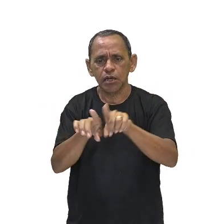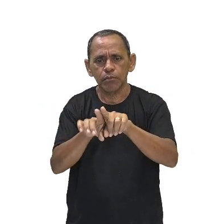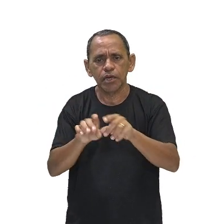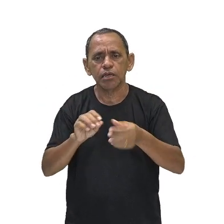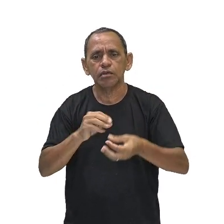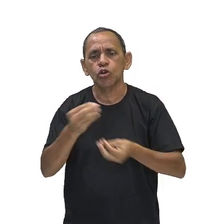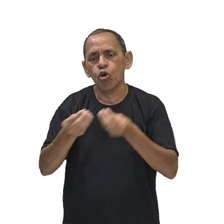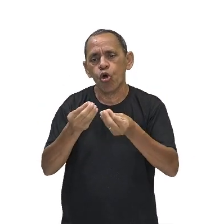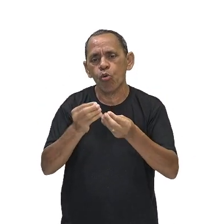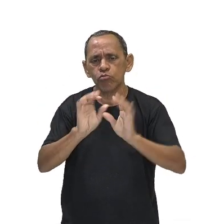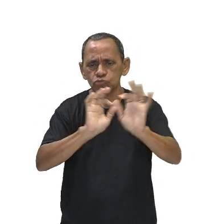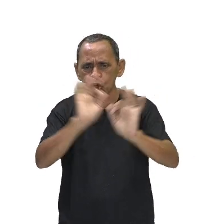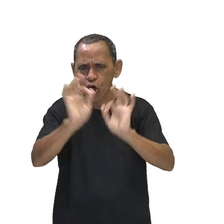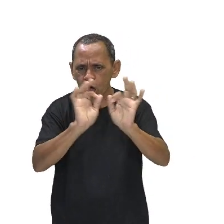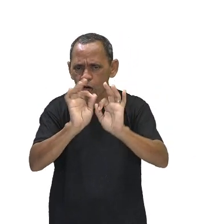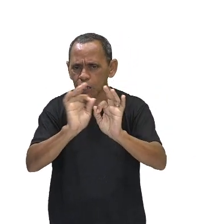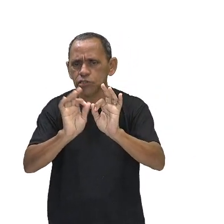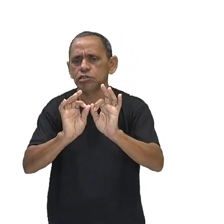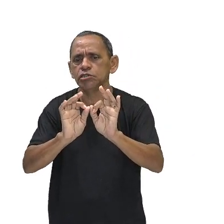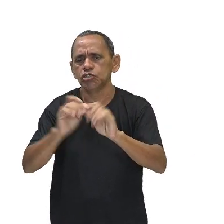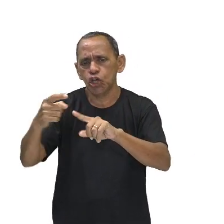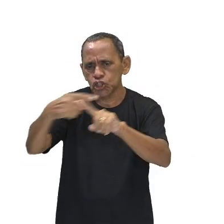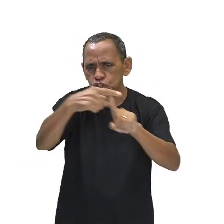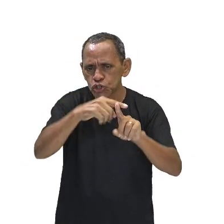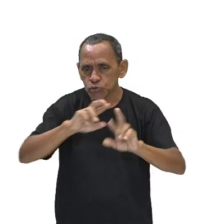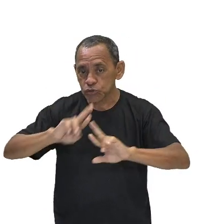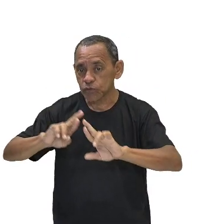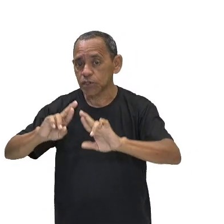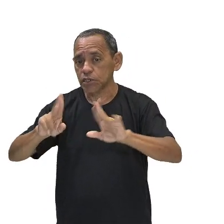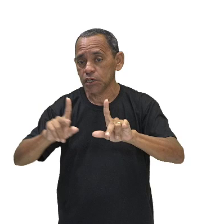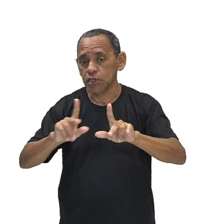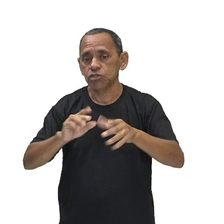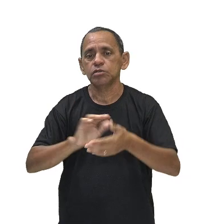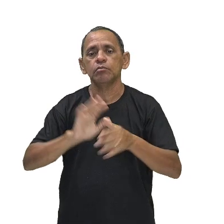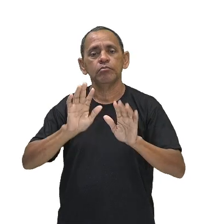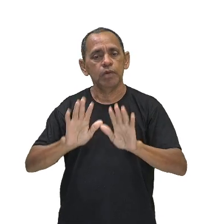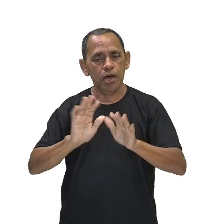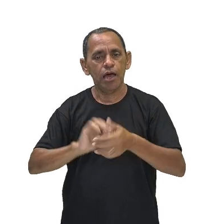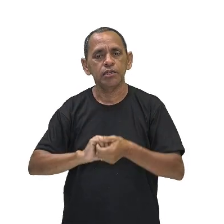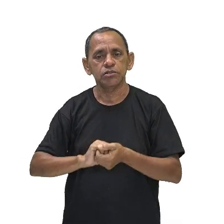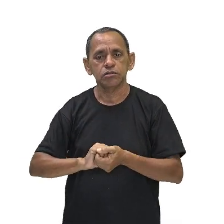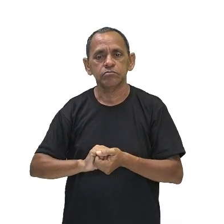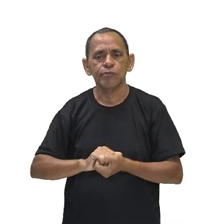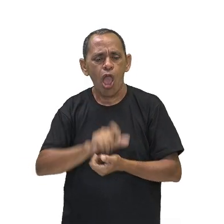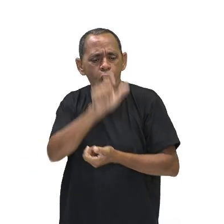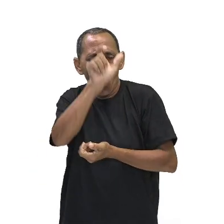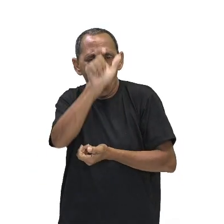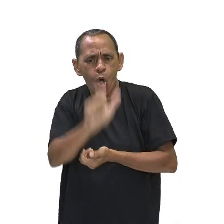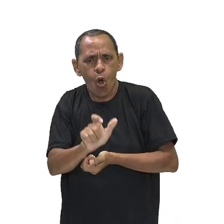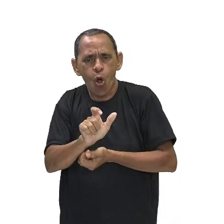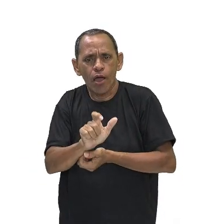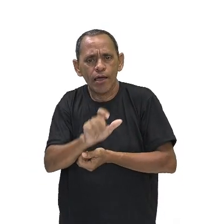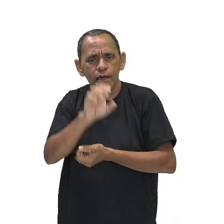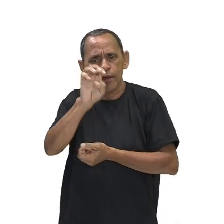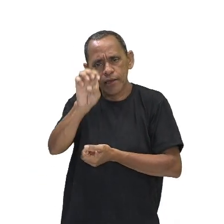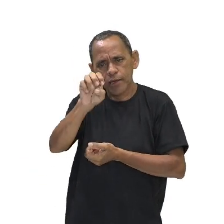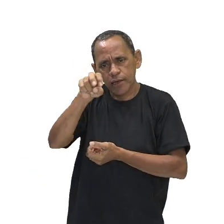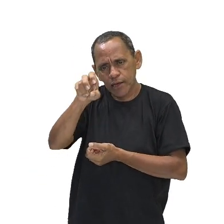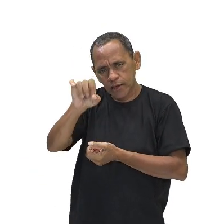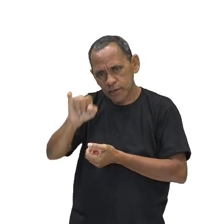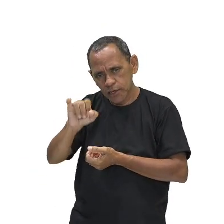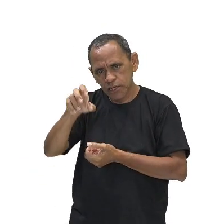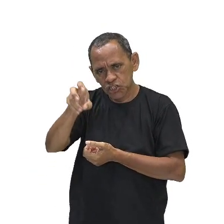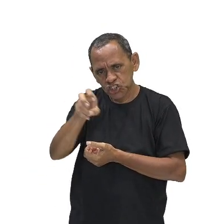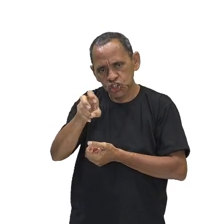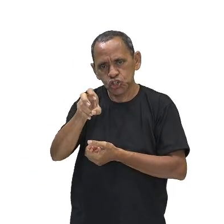se organizam de formas diferenciadas, mas o eixo central da democracia